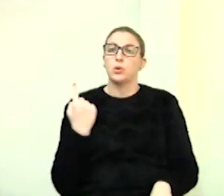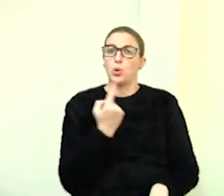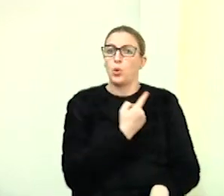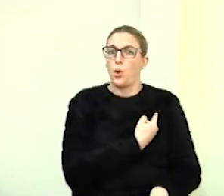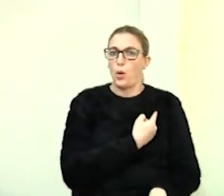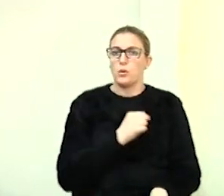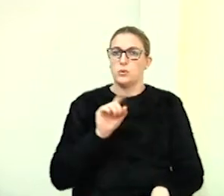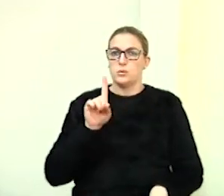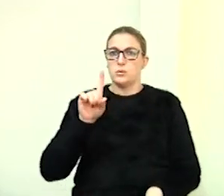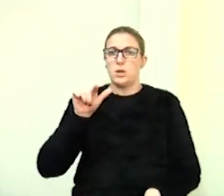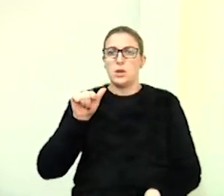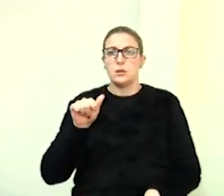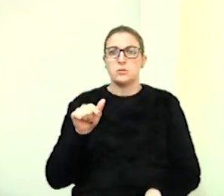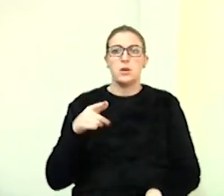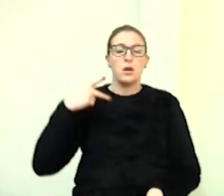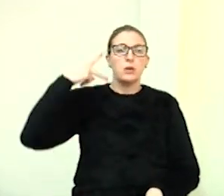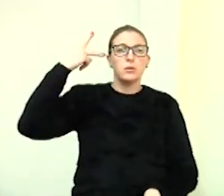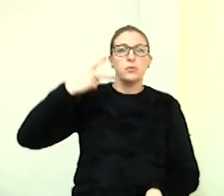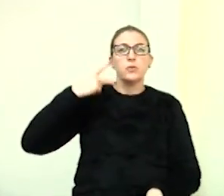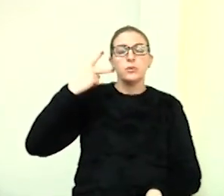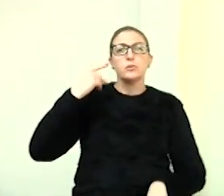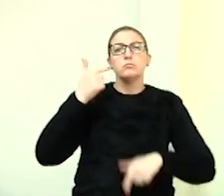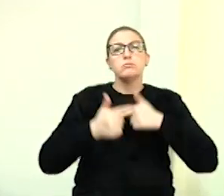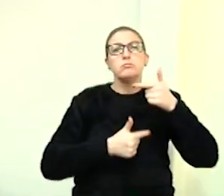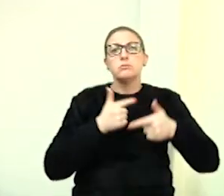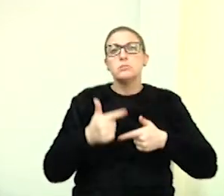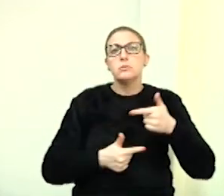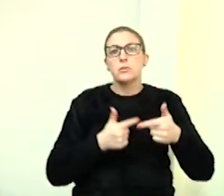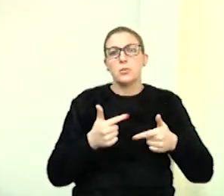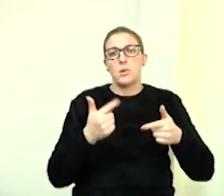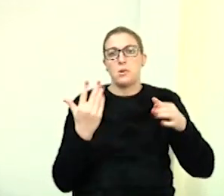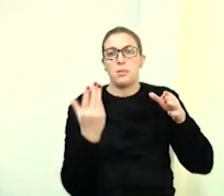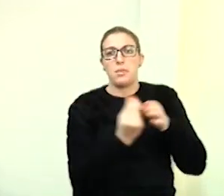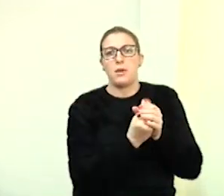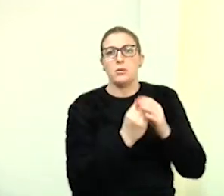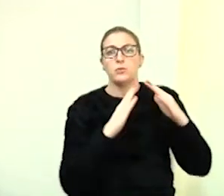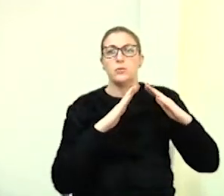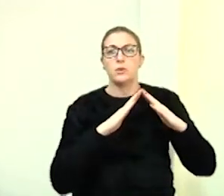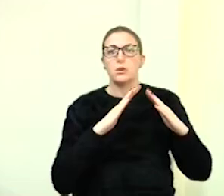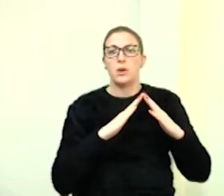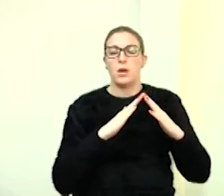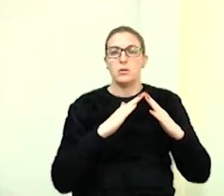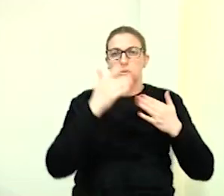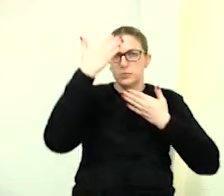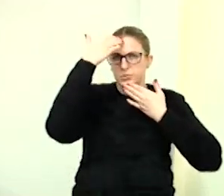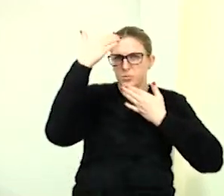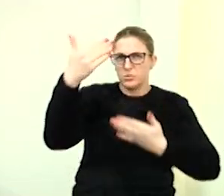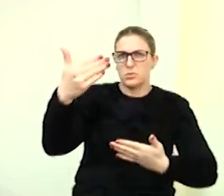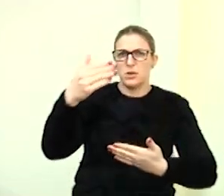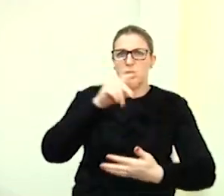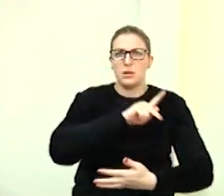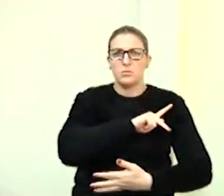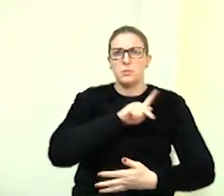esses 17 vereadores, trabalharem de dentro da sua casa. Obrigado, senhor presidente.